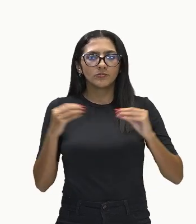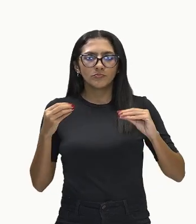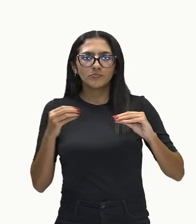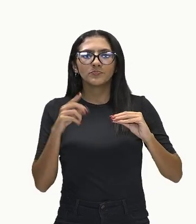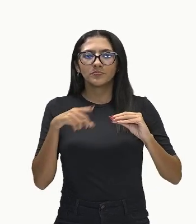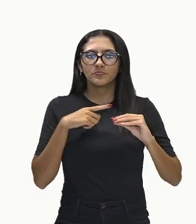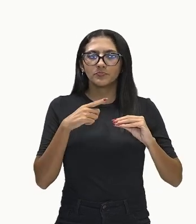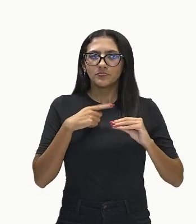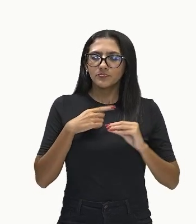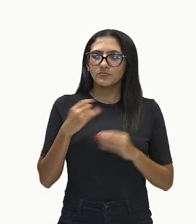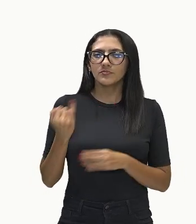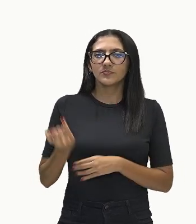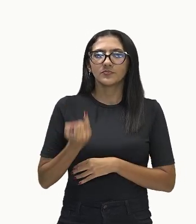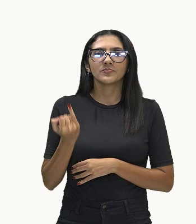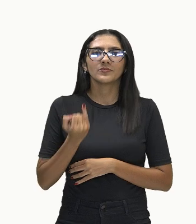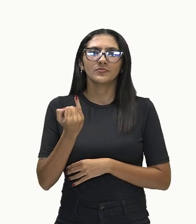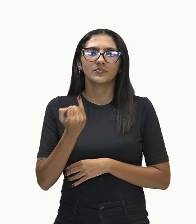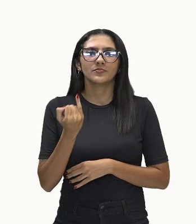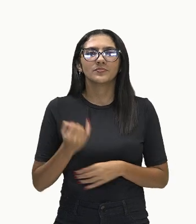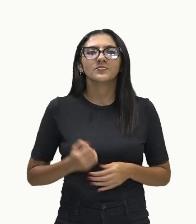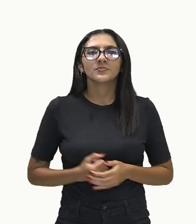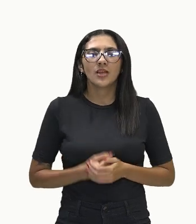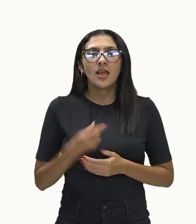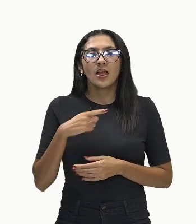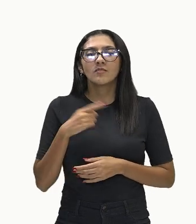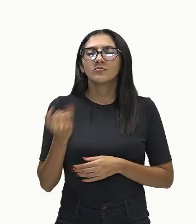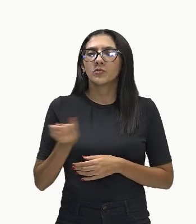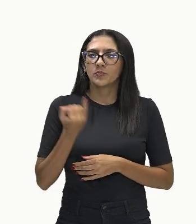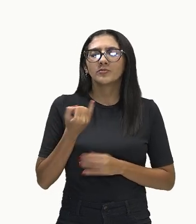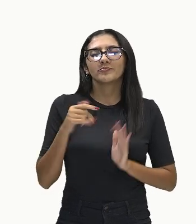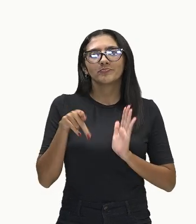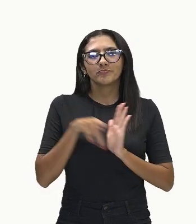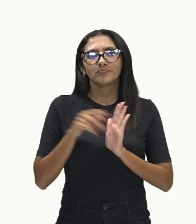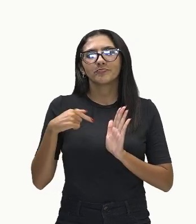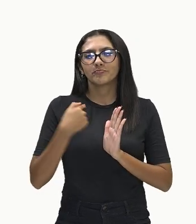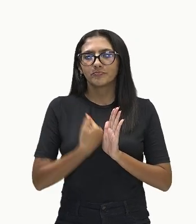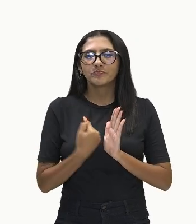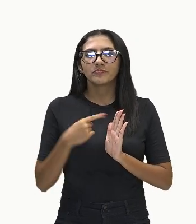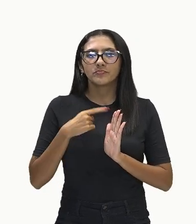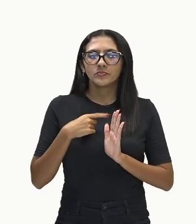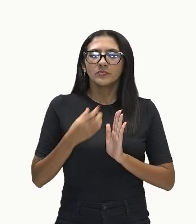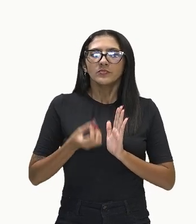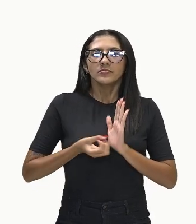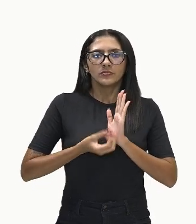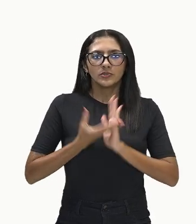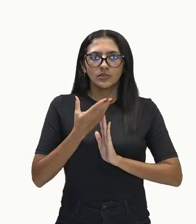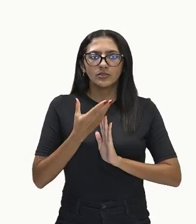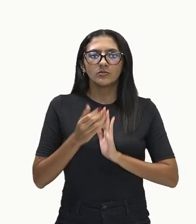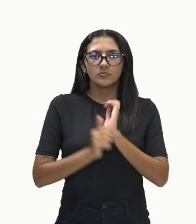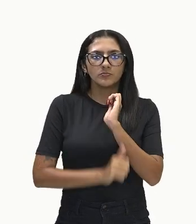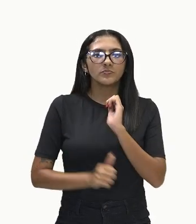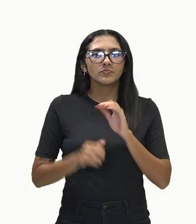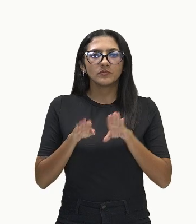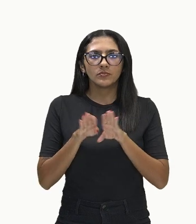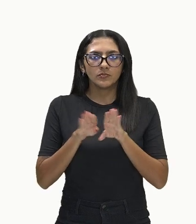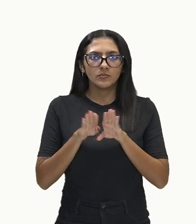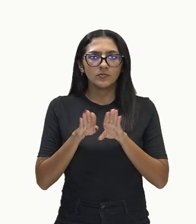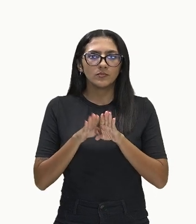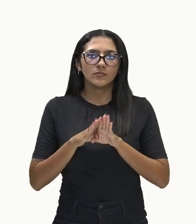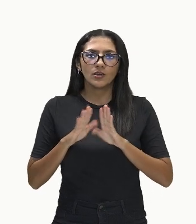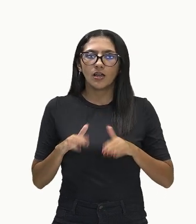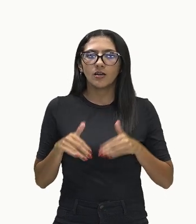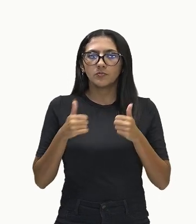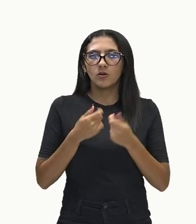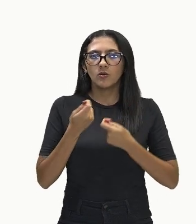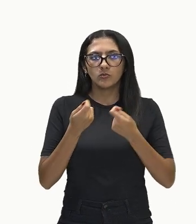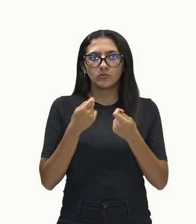são, portanto, essenciais para a formação das fezes e o bom funcionamento